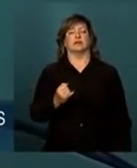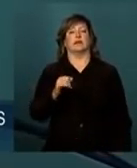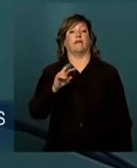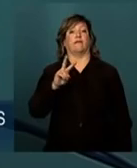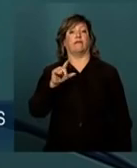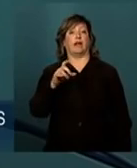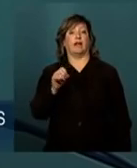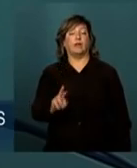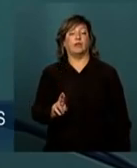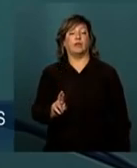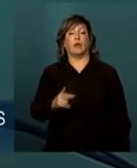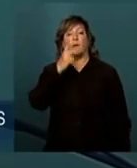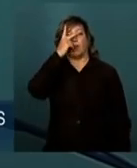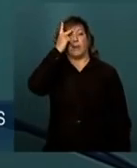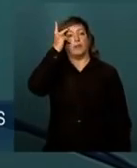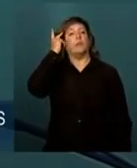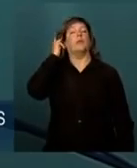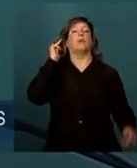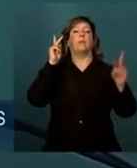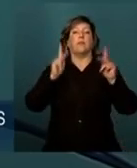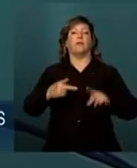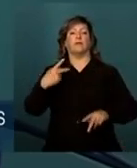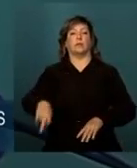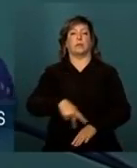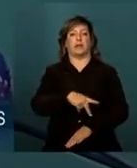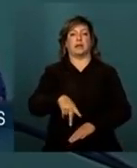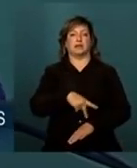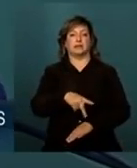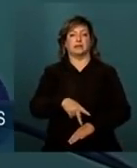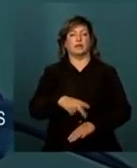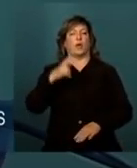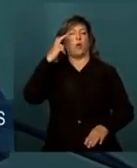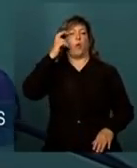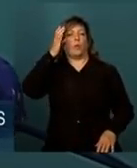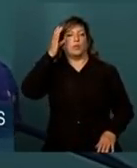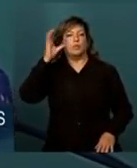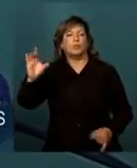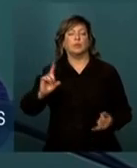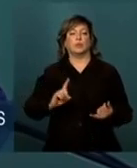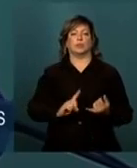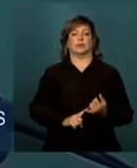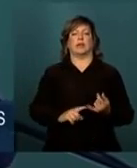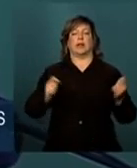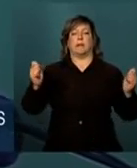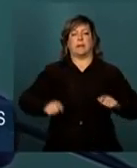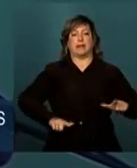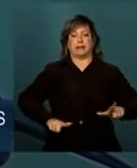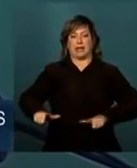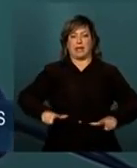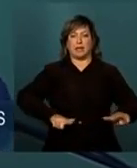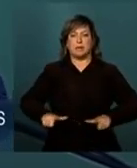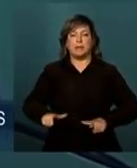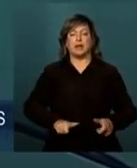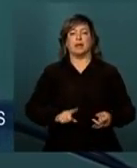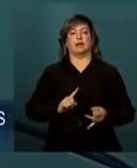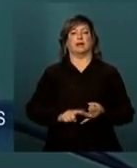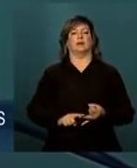significativas populações do país, em cultura, em capacidade de trabalho,